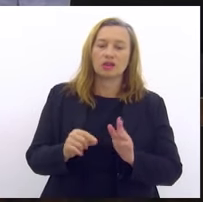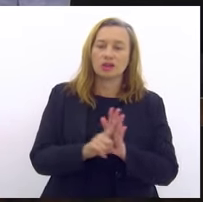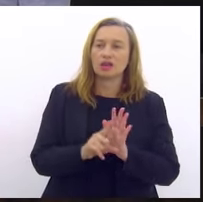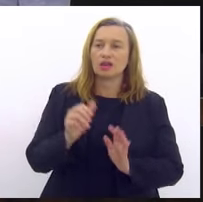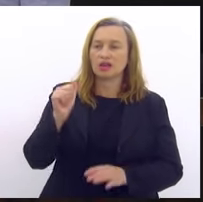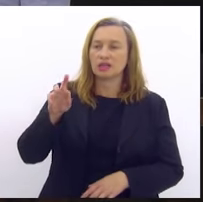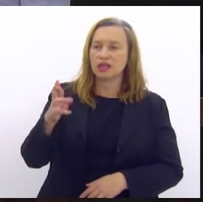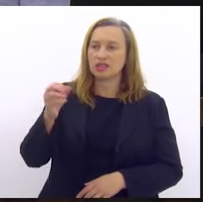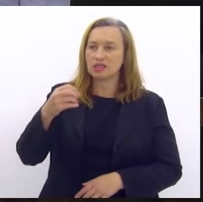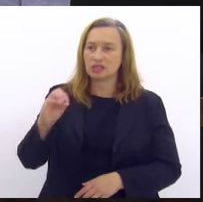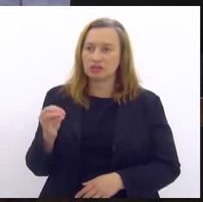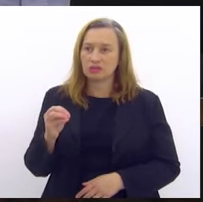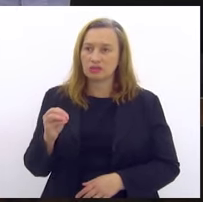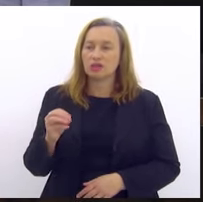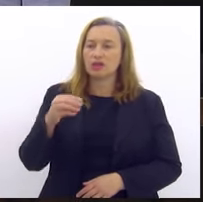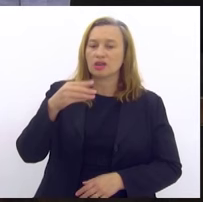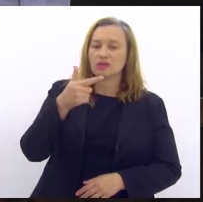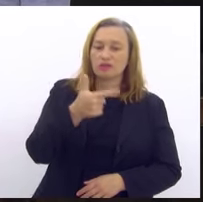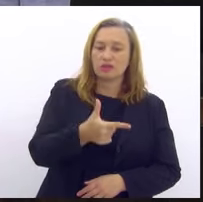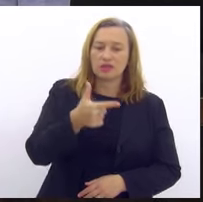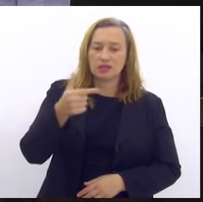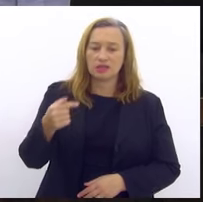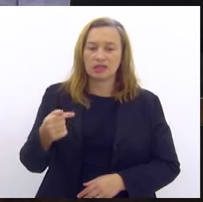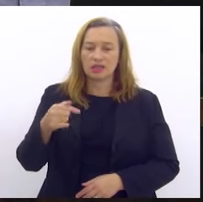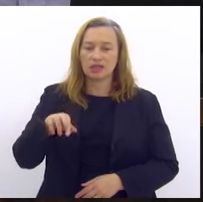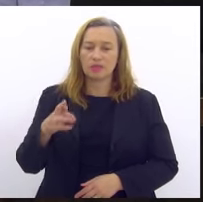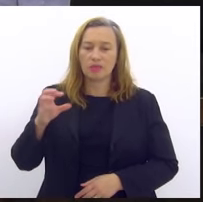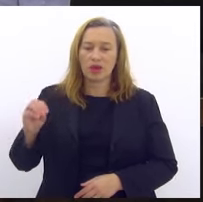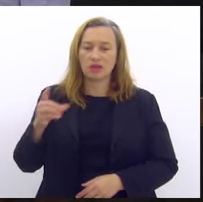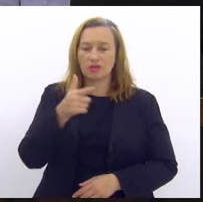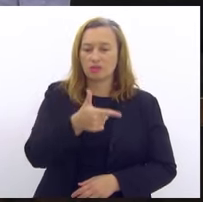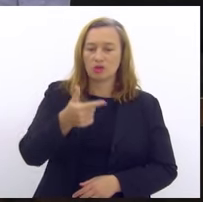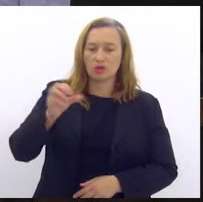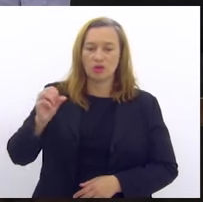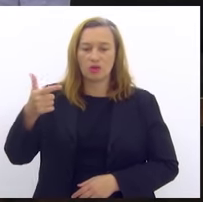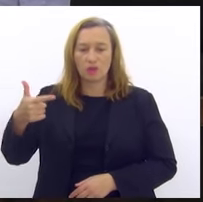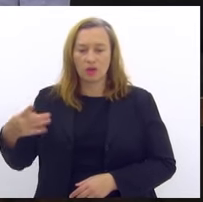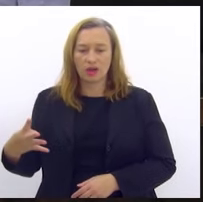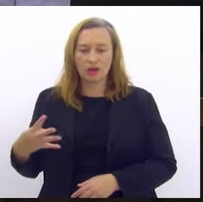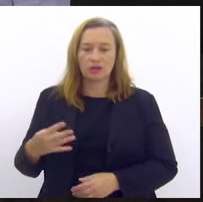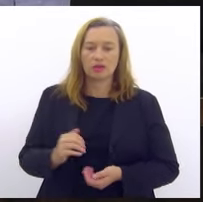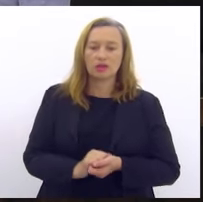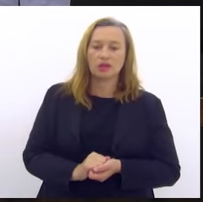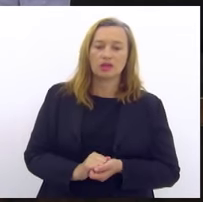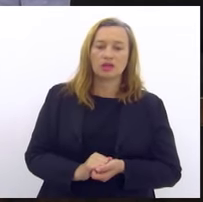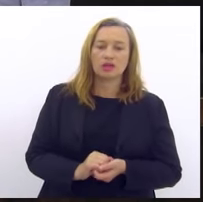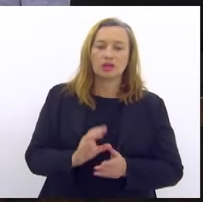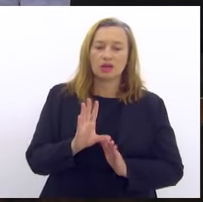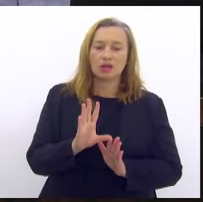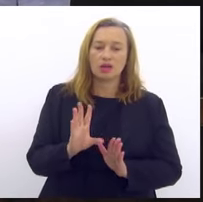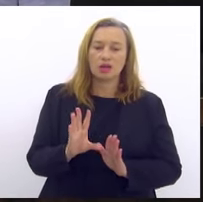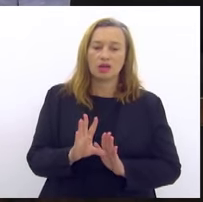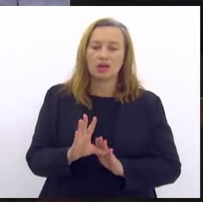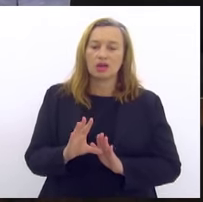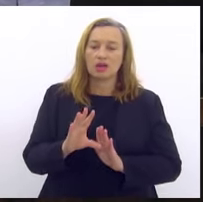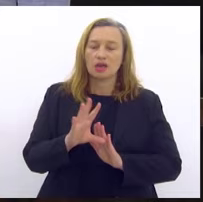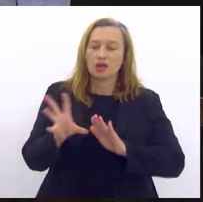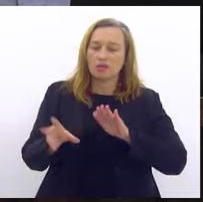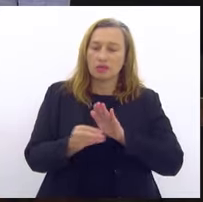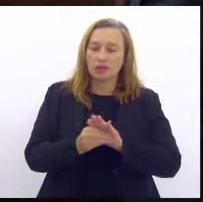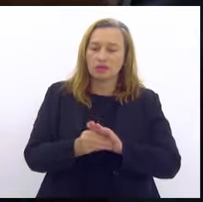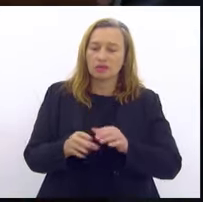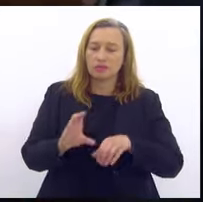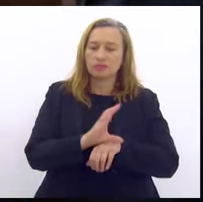4.399, de 27 de maio de 2004. Pendendo parecer da Comissão de Emendas Constitucionais e Veto. Deputado Jorge